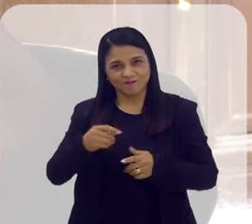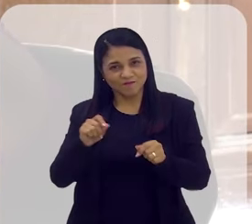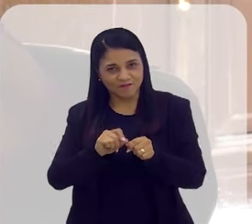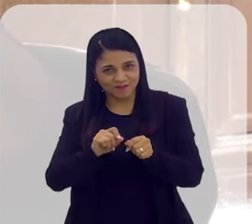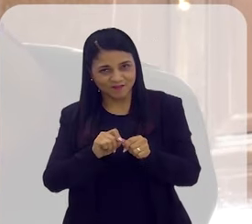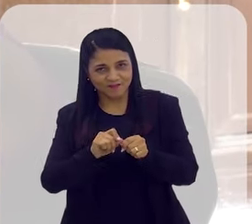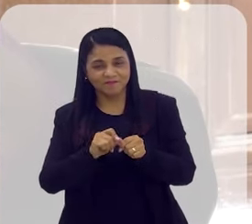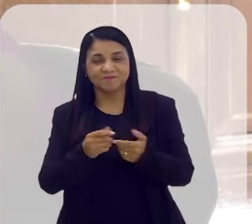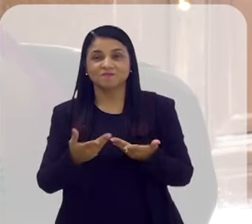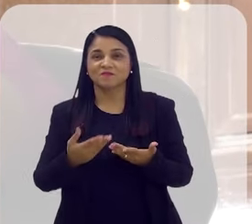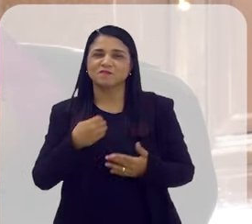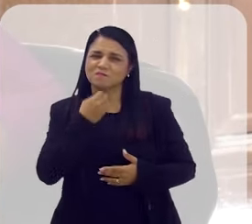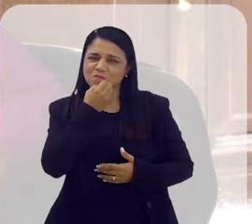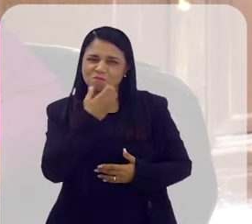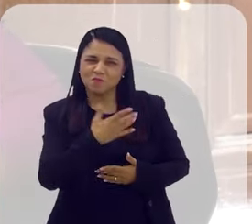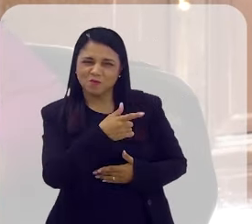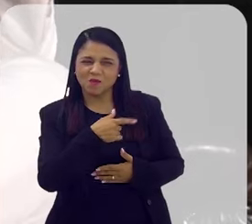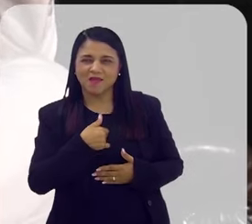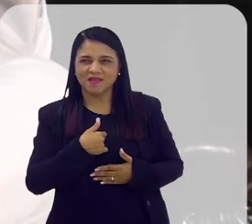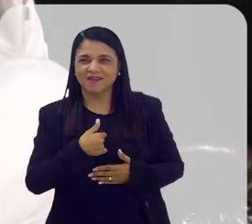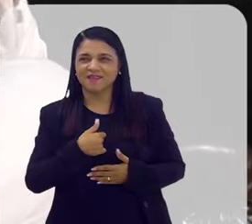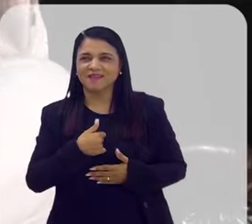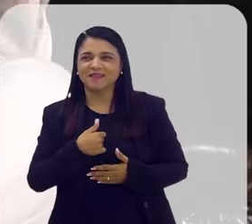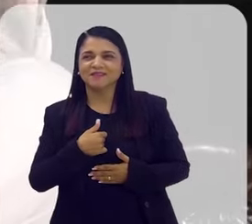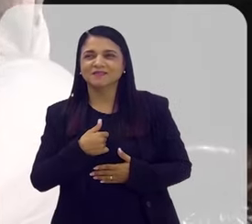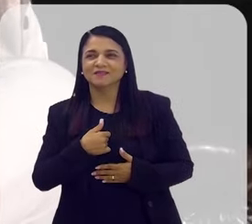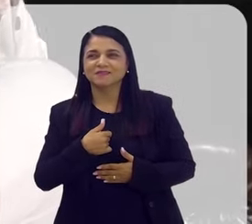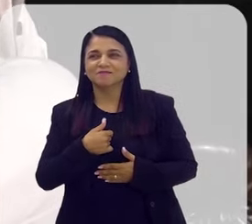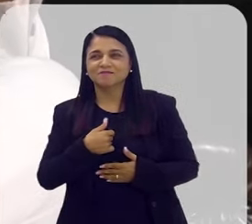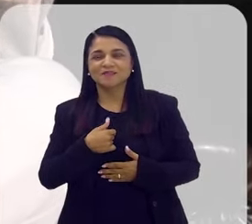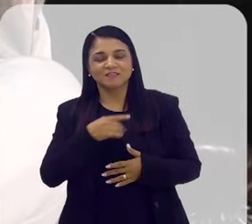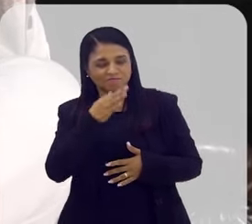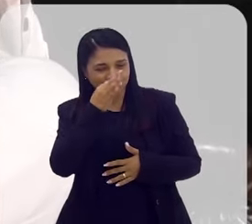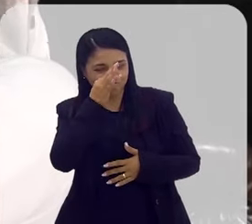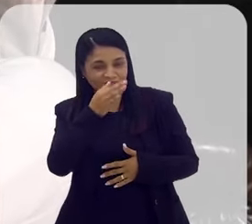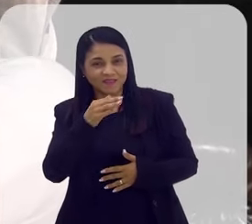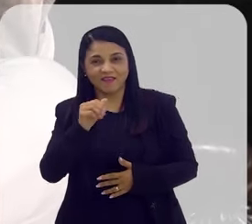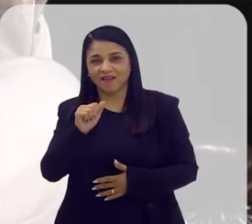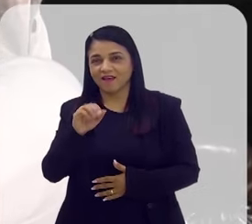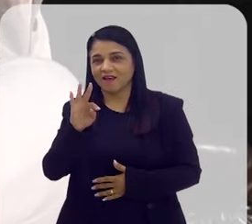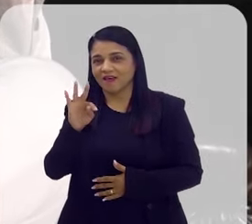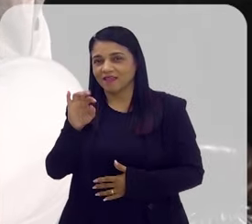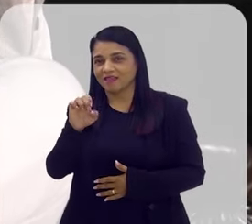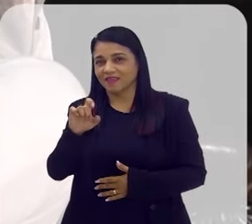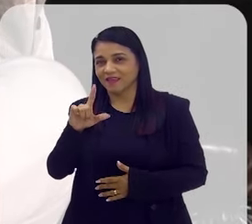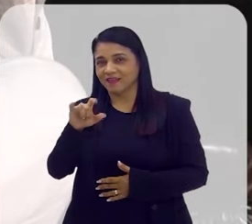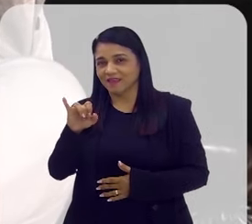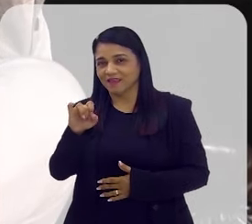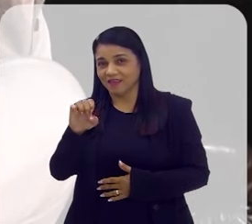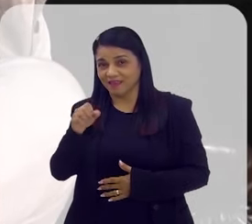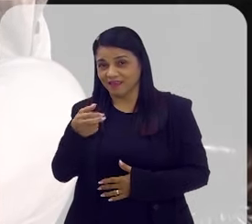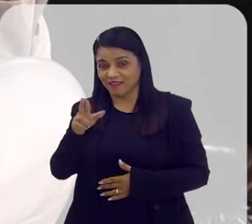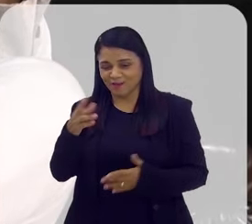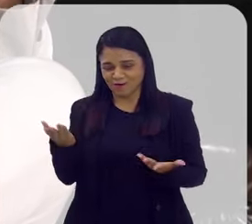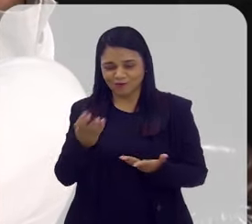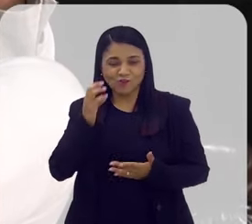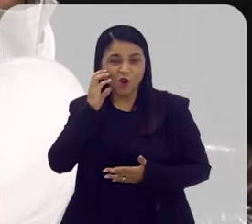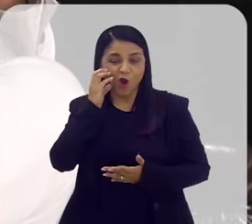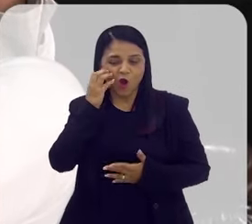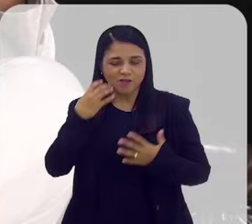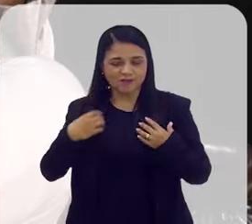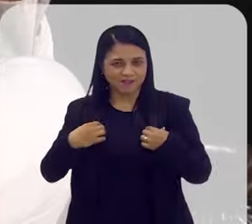em nossas vidas. Que coisa boa, a Rosângela é metida, né? Ela tem uma ateliêra e de hoje eu vou de